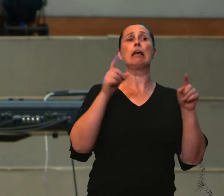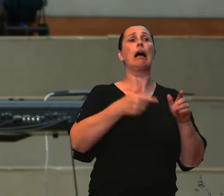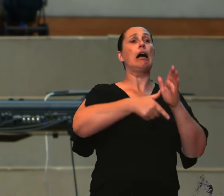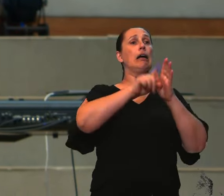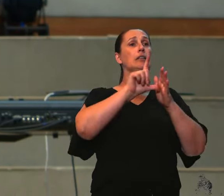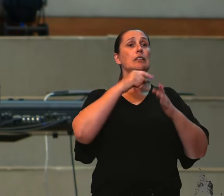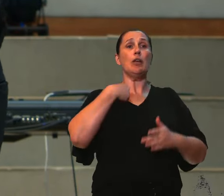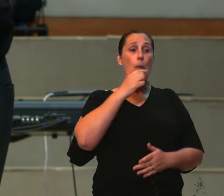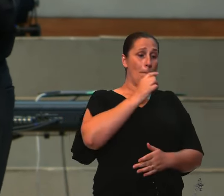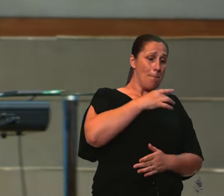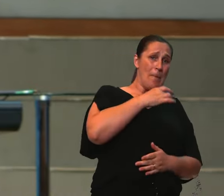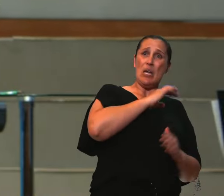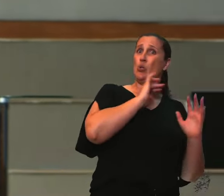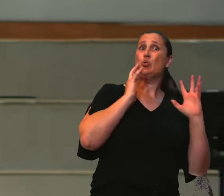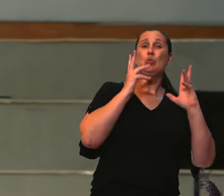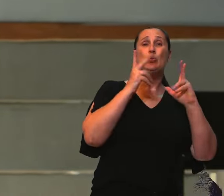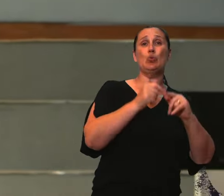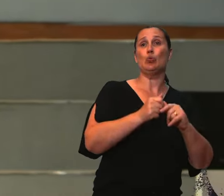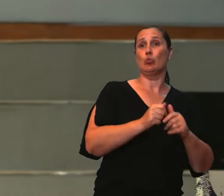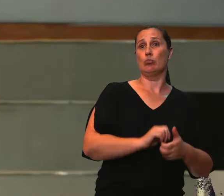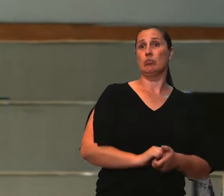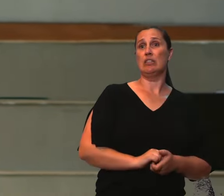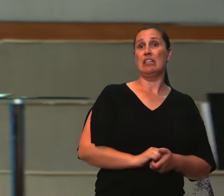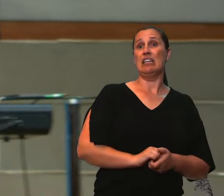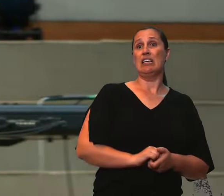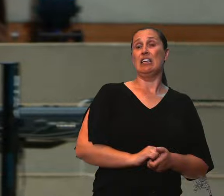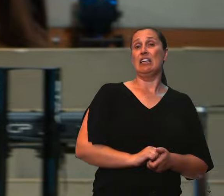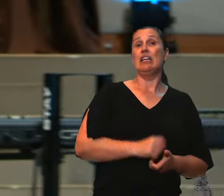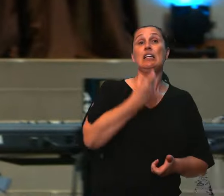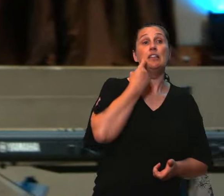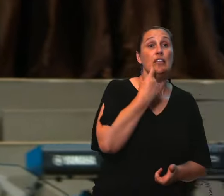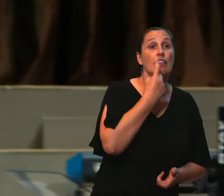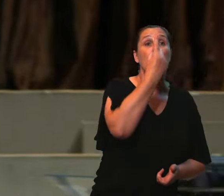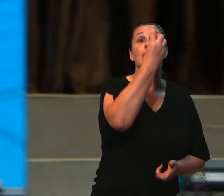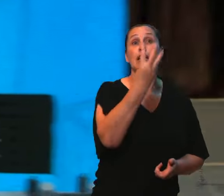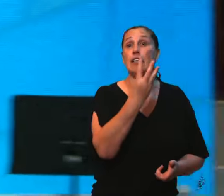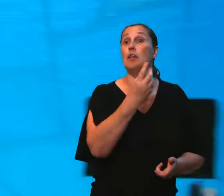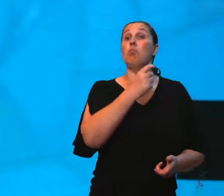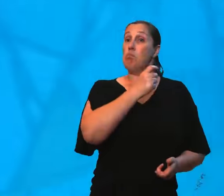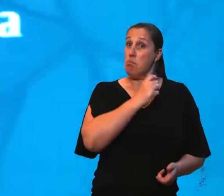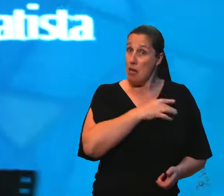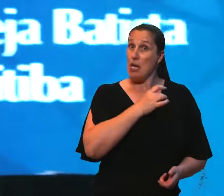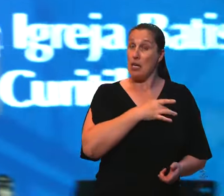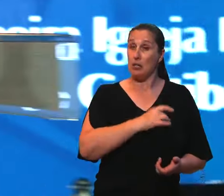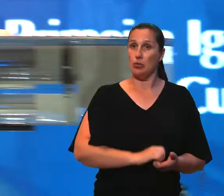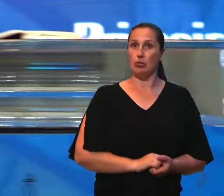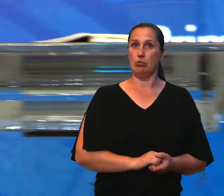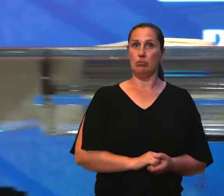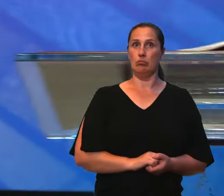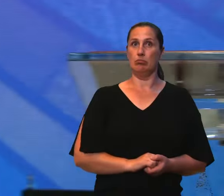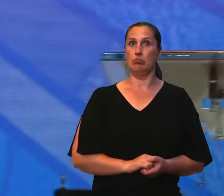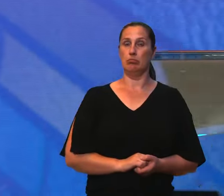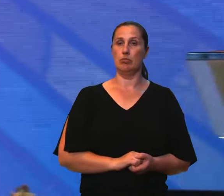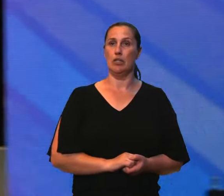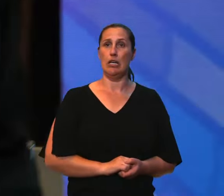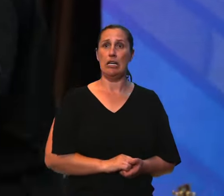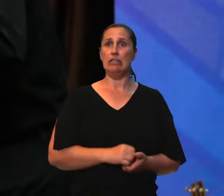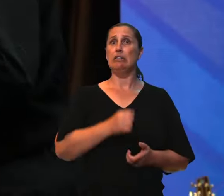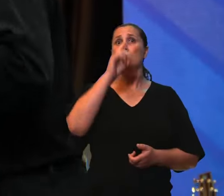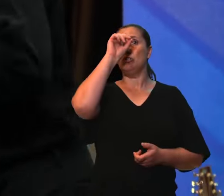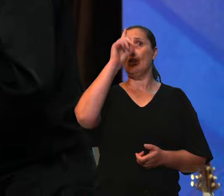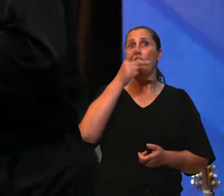tudo sexta-feira 13 eu tinha medo esses dias anunciou né o eterno 13 morreu vai ser enterrado eu falei